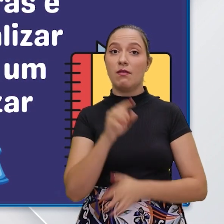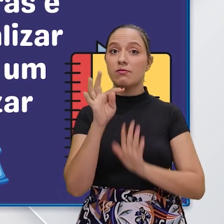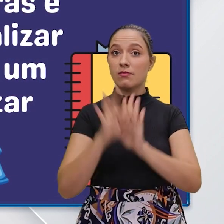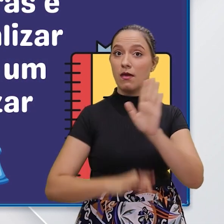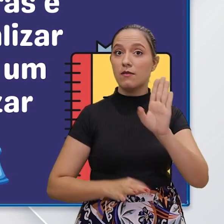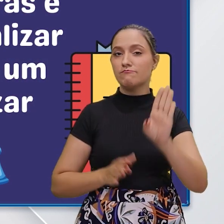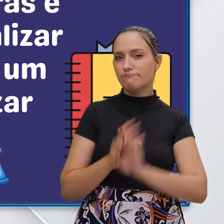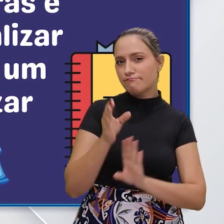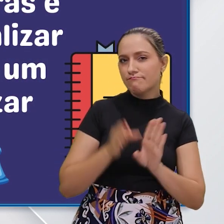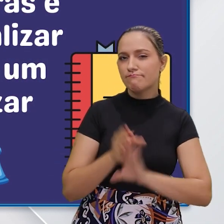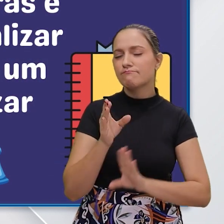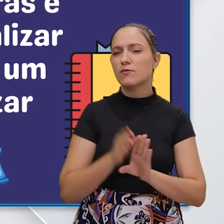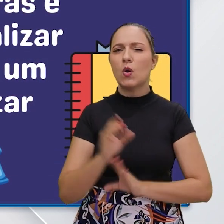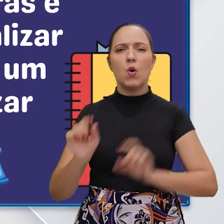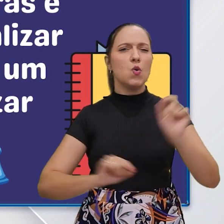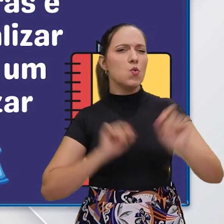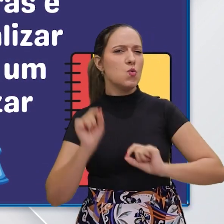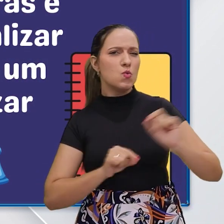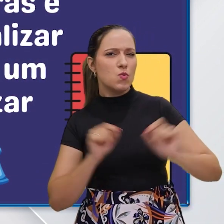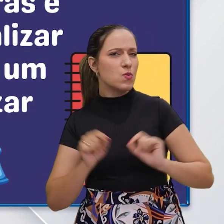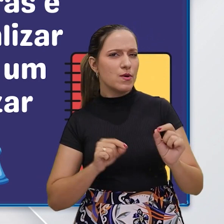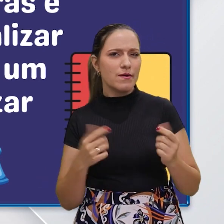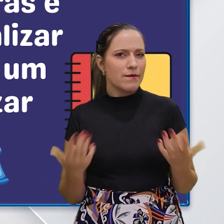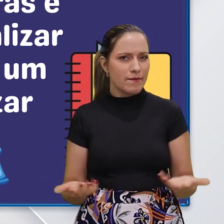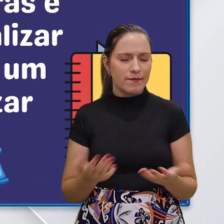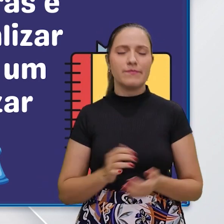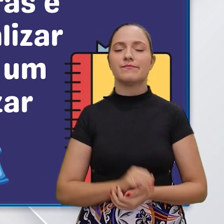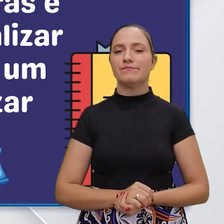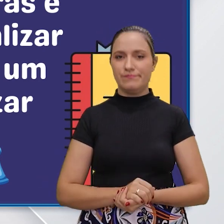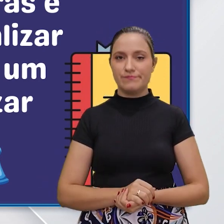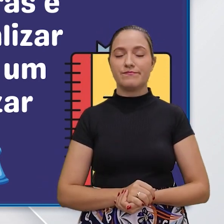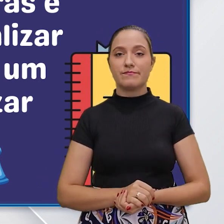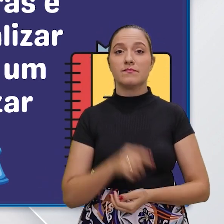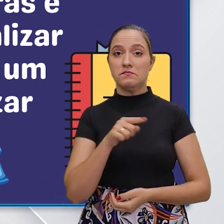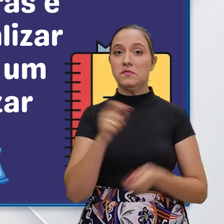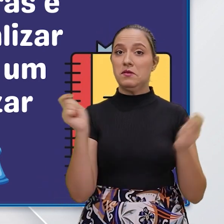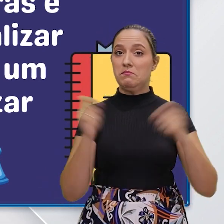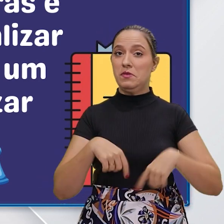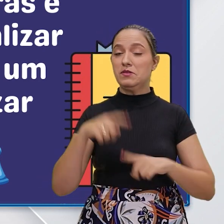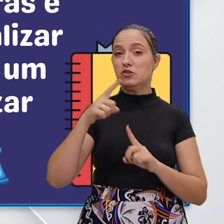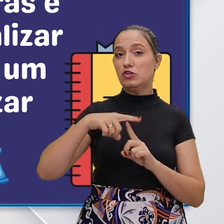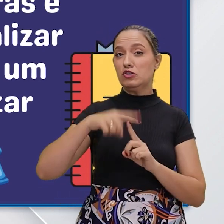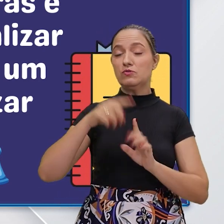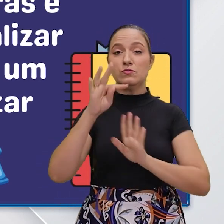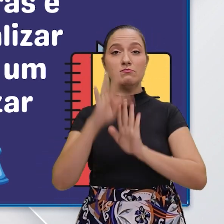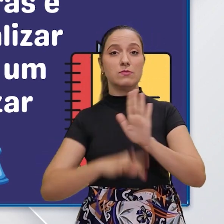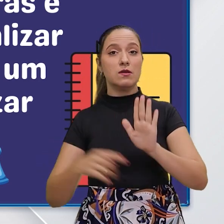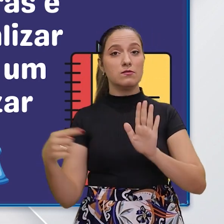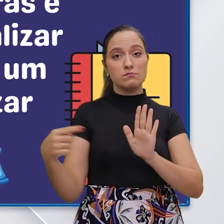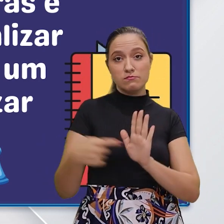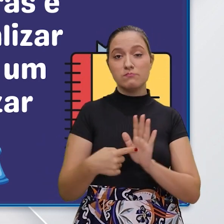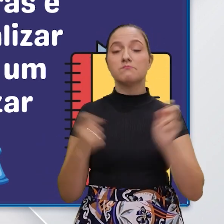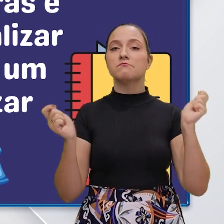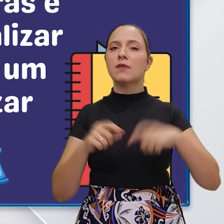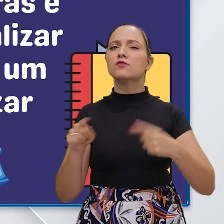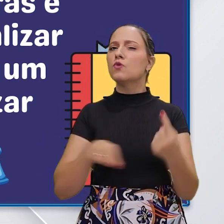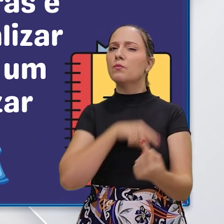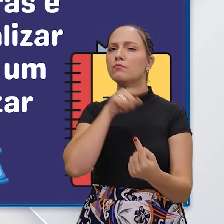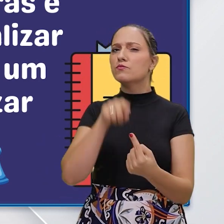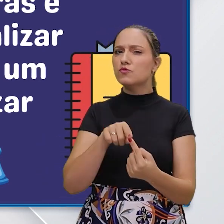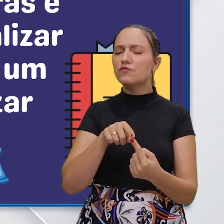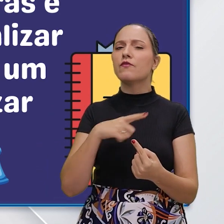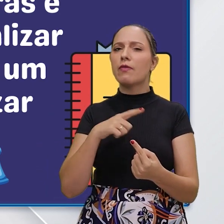Um texto instrucional ou texto injuntivo é um tipo de texto que tem